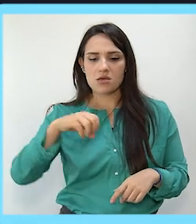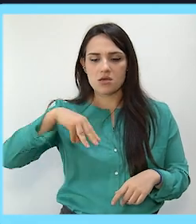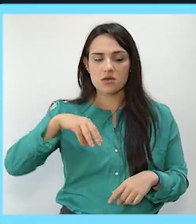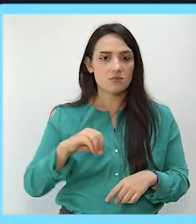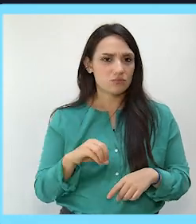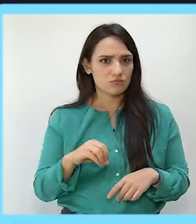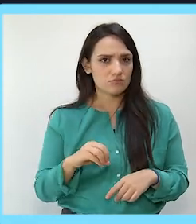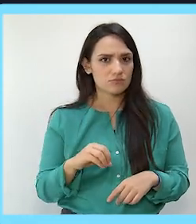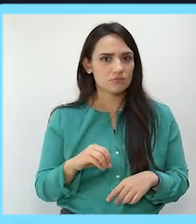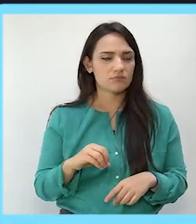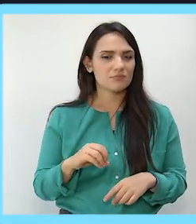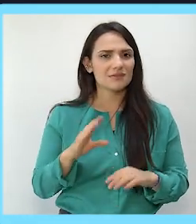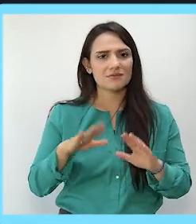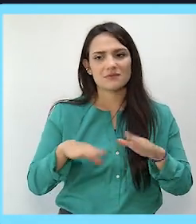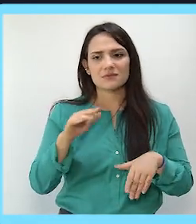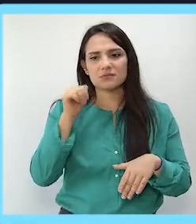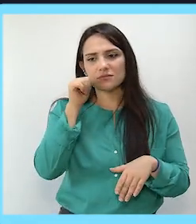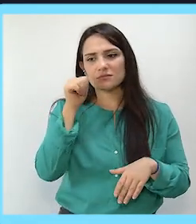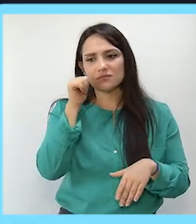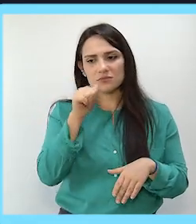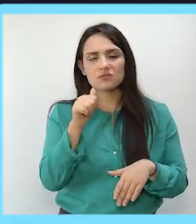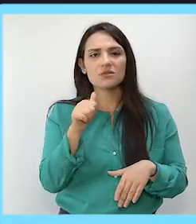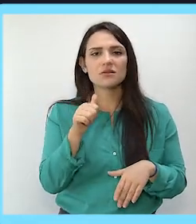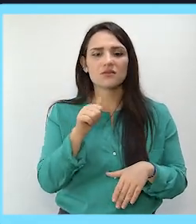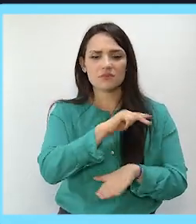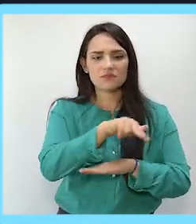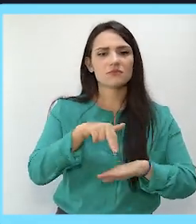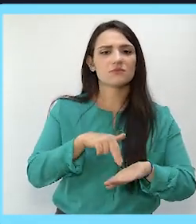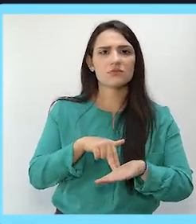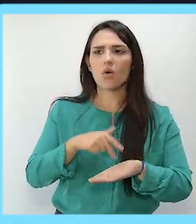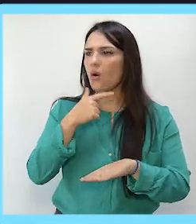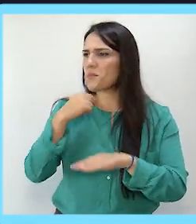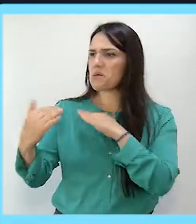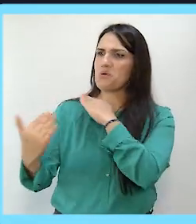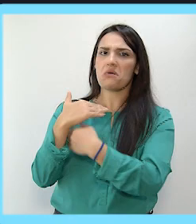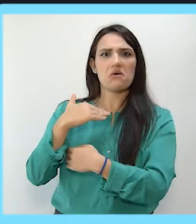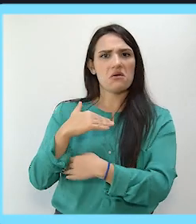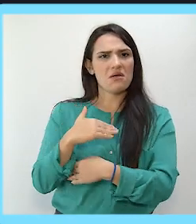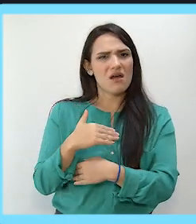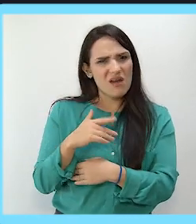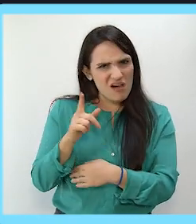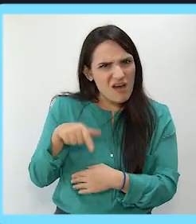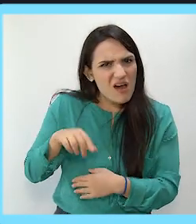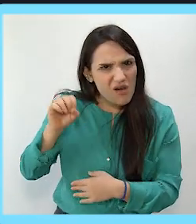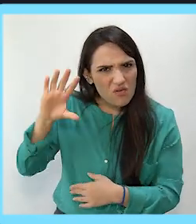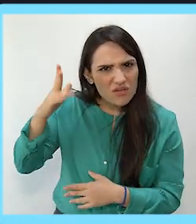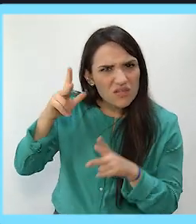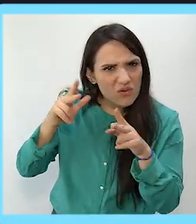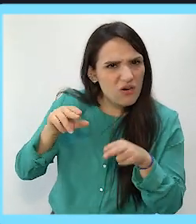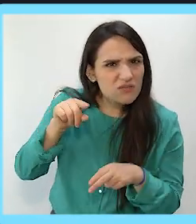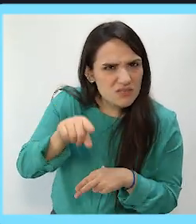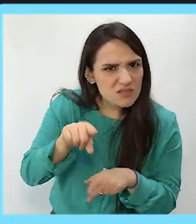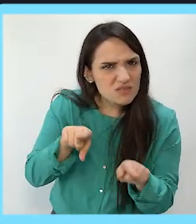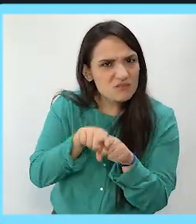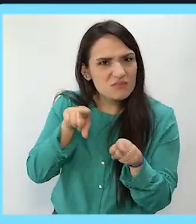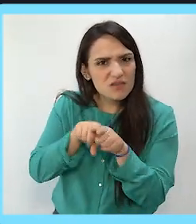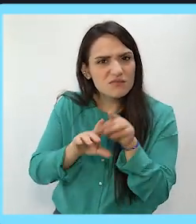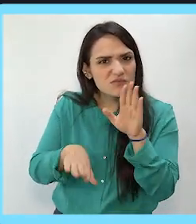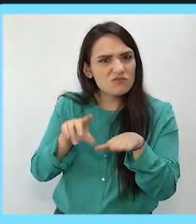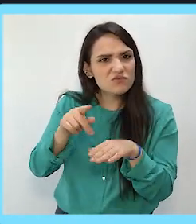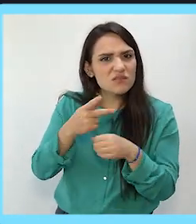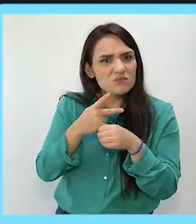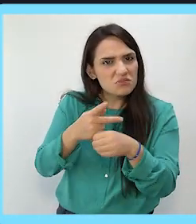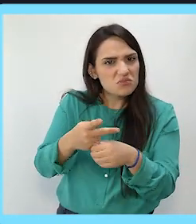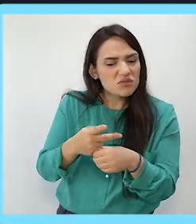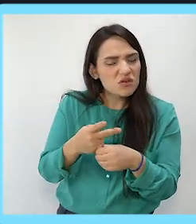manifesta em reuniões, que às vezes as mulheres estão falando são interrompidas. Verdade. Isso acontece com você? Você sendo procuradora geral, já teve